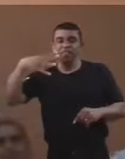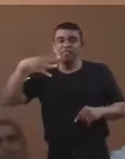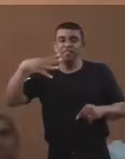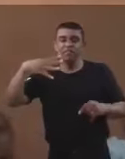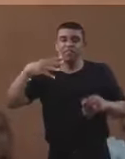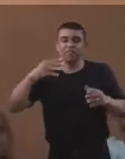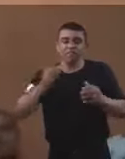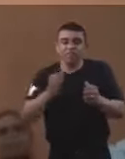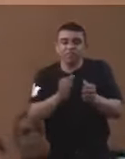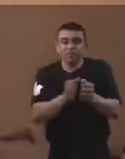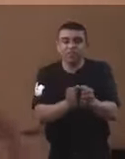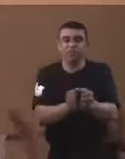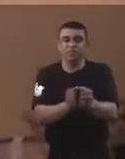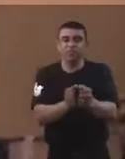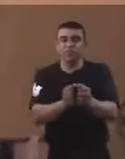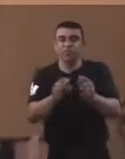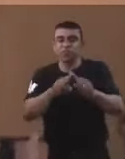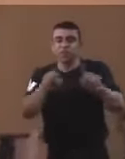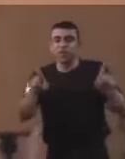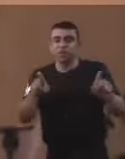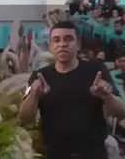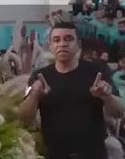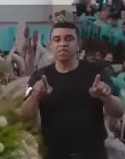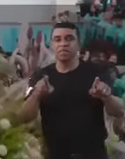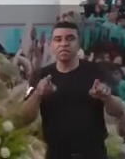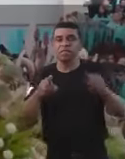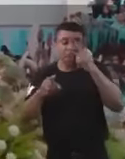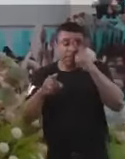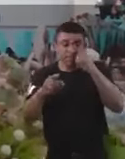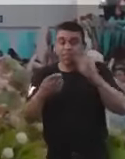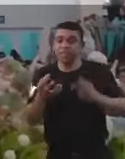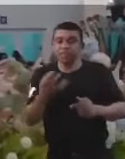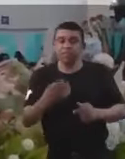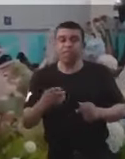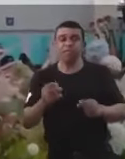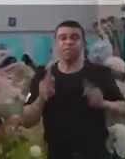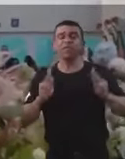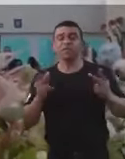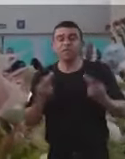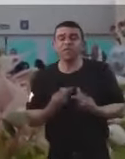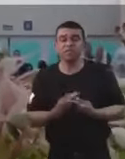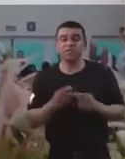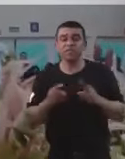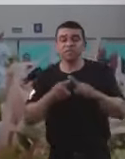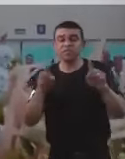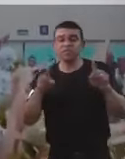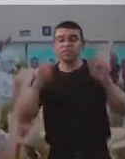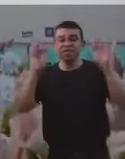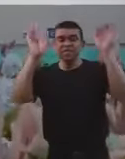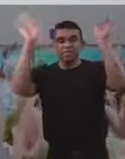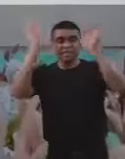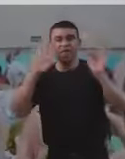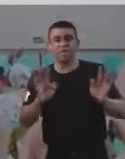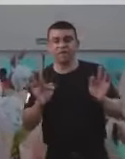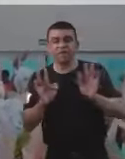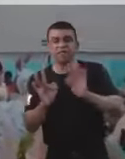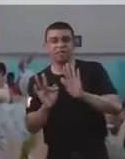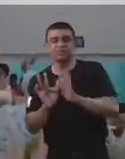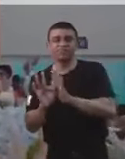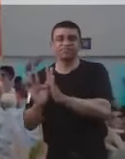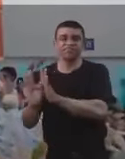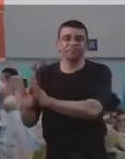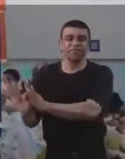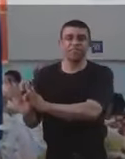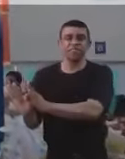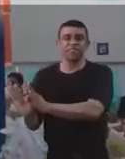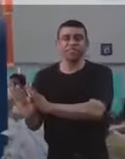paz. Ele prefere um pedaço de terra do que um espaço no coração da família. Ele prefere